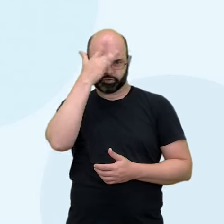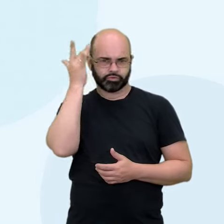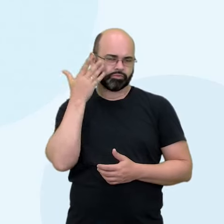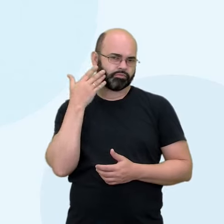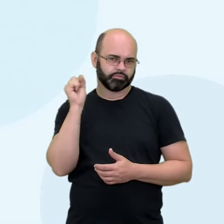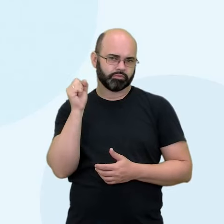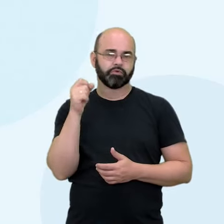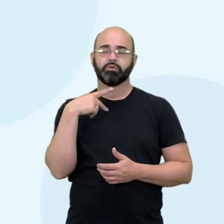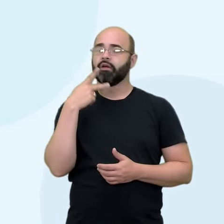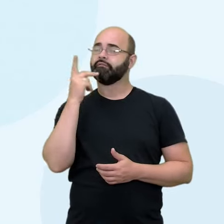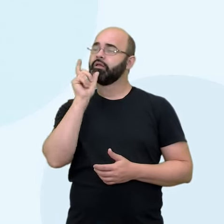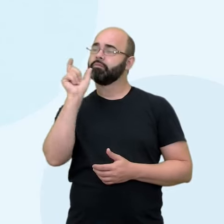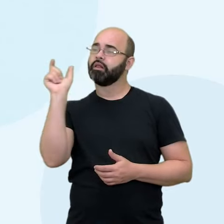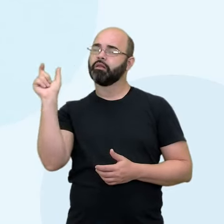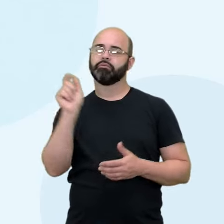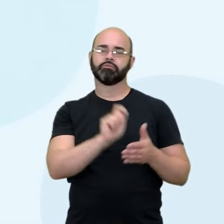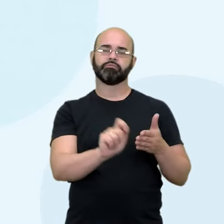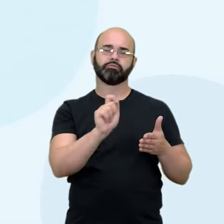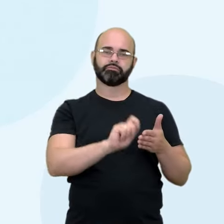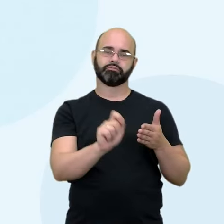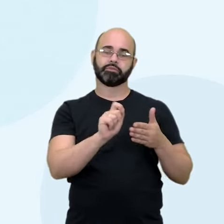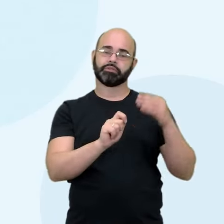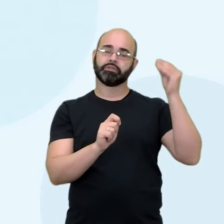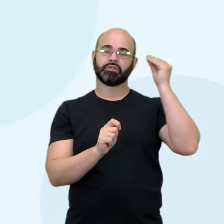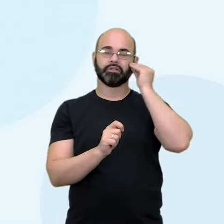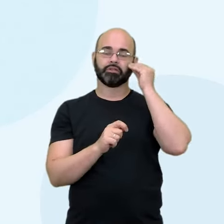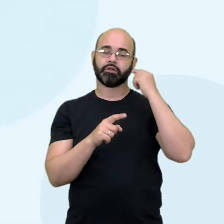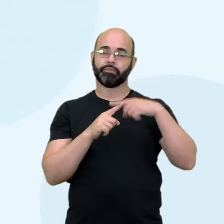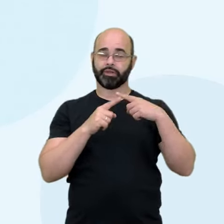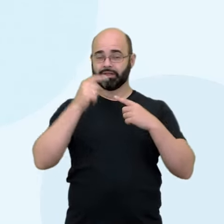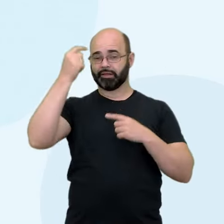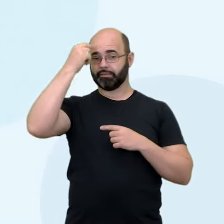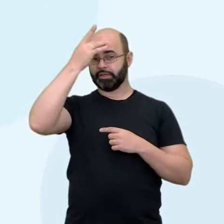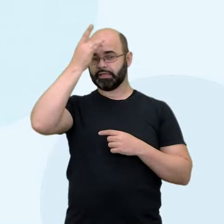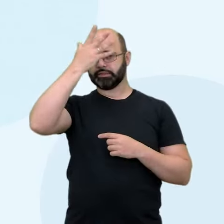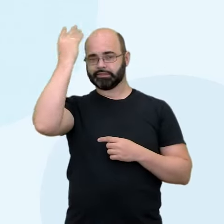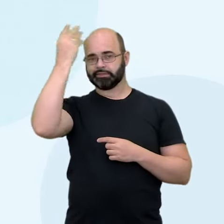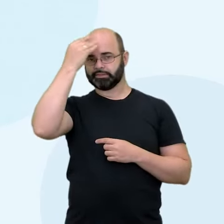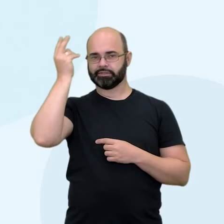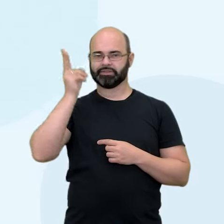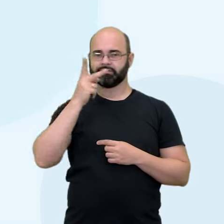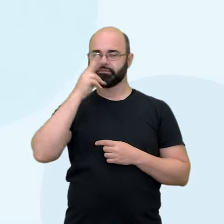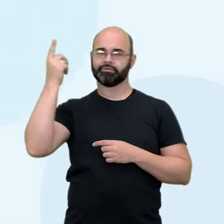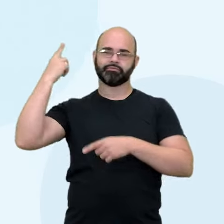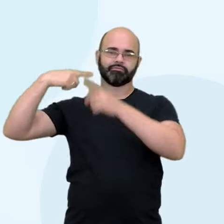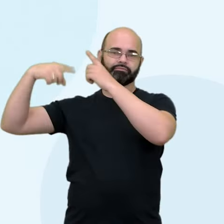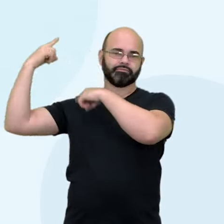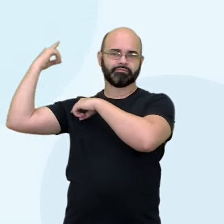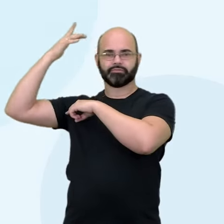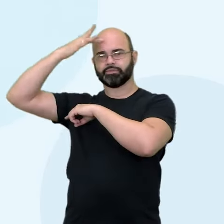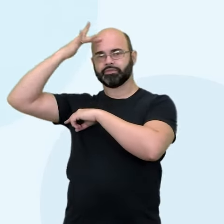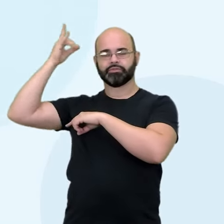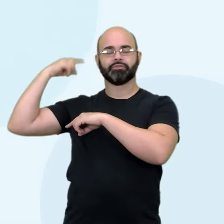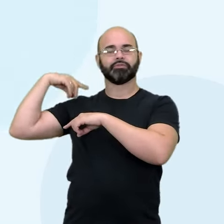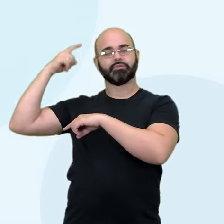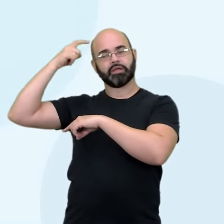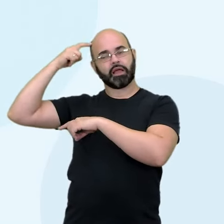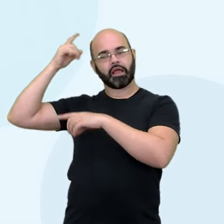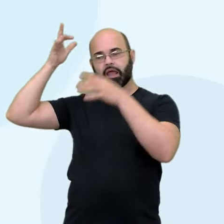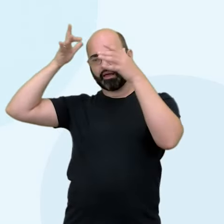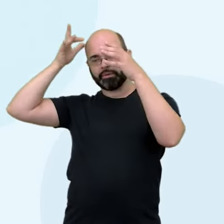palavras. Deve ser porque suas mentes são mesmo muito esquecidas. Seus ancestrais devem ter criado esses desenhos para poder seguir seus